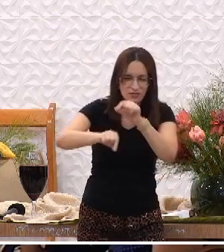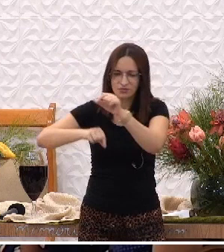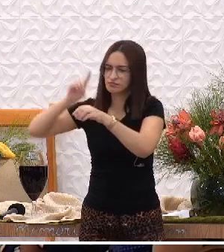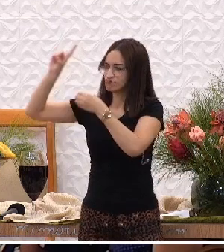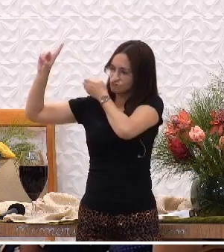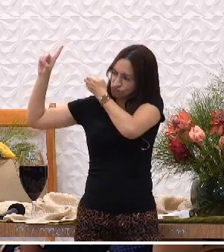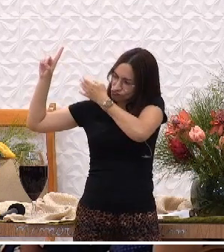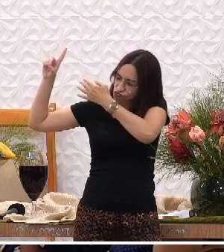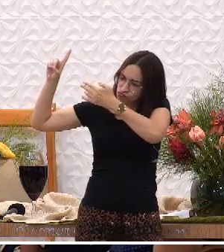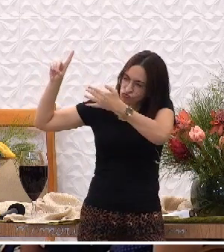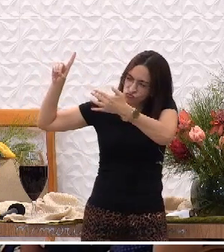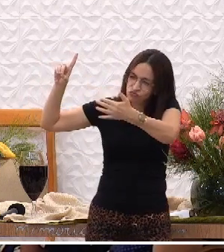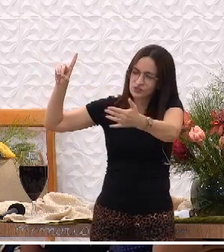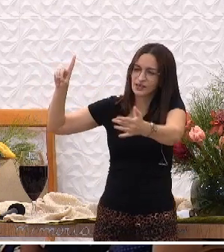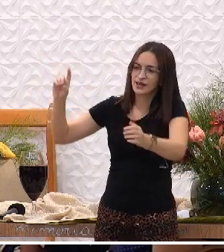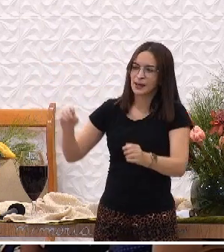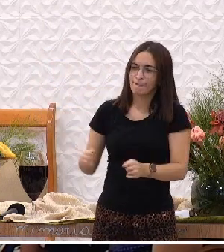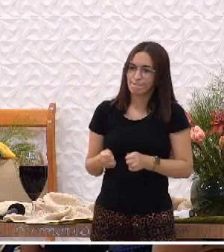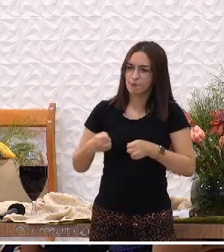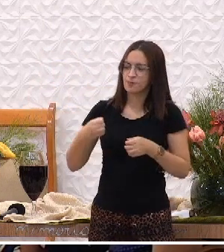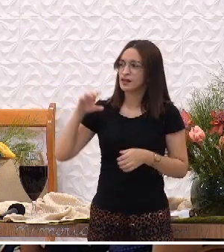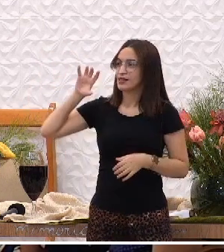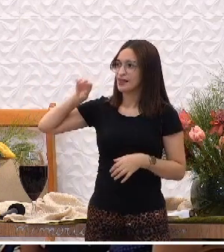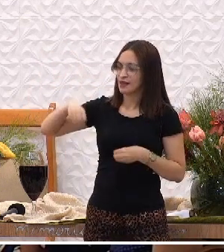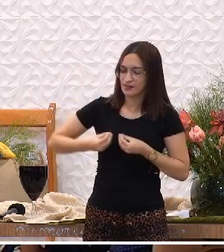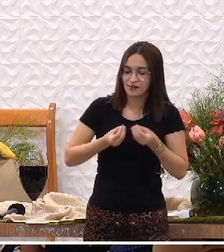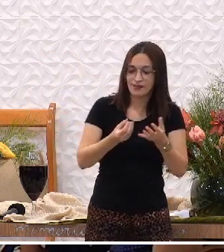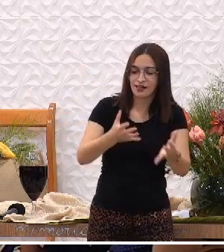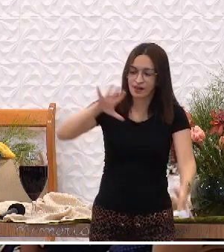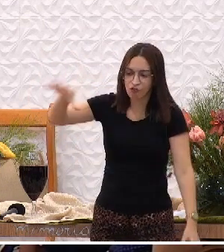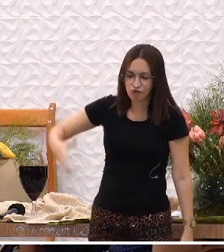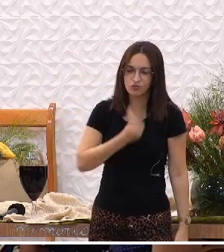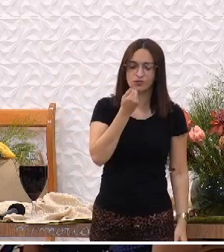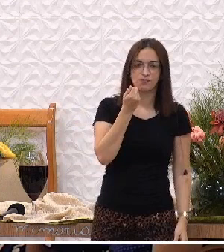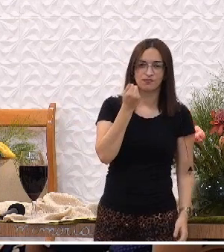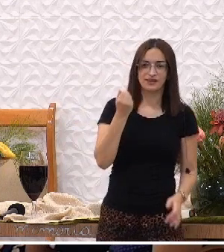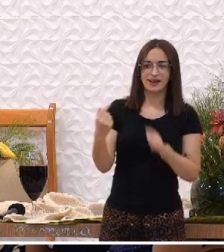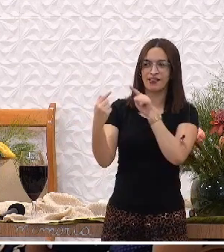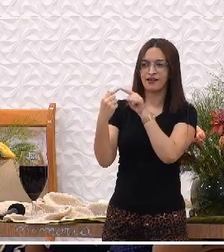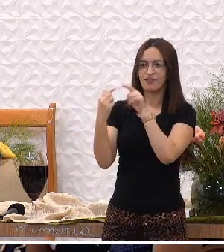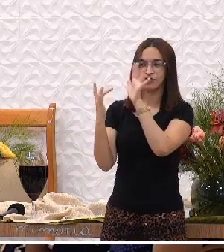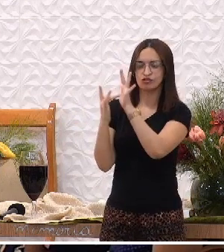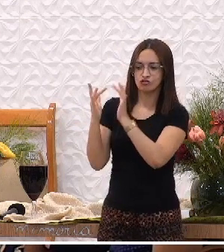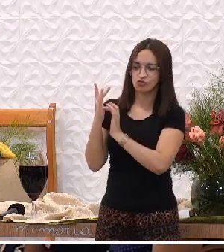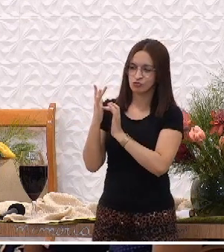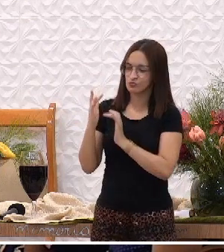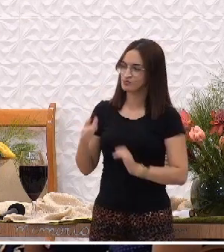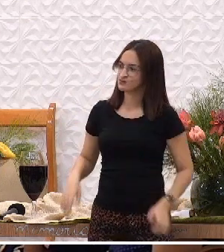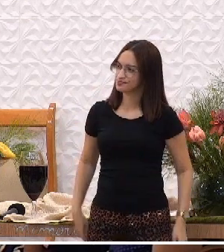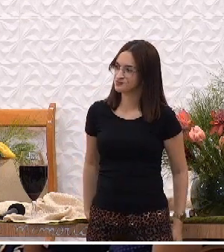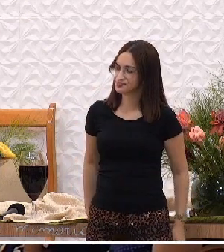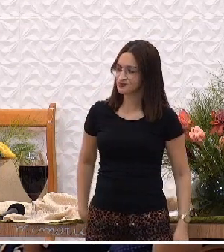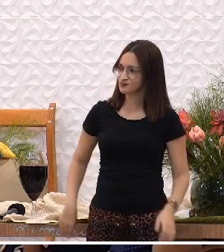salvação fosse concretizada. Deus se revelou a nós, pelo fato da gente ter sido escolhido, né? Ele se